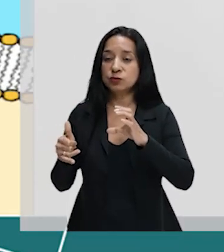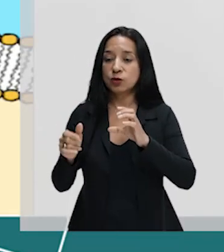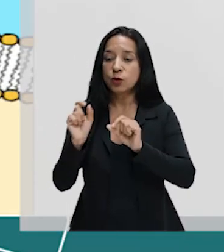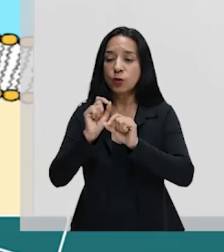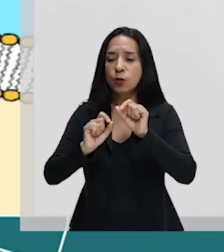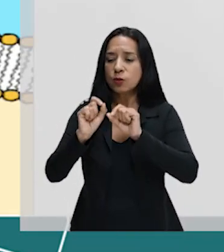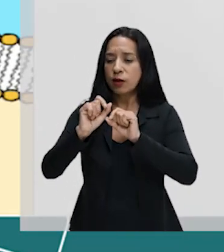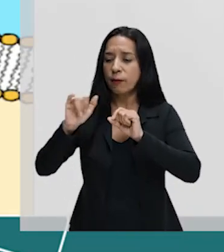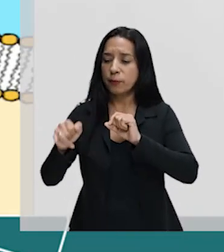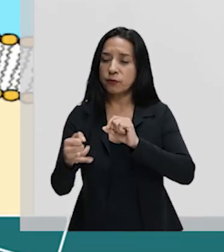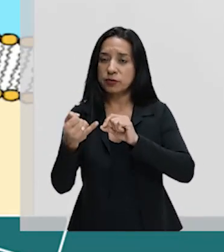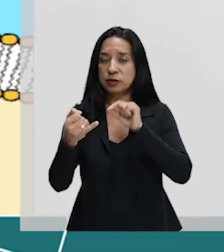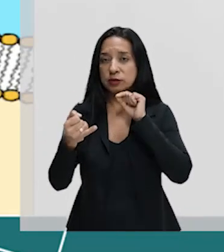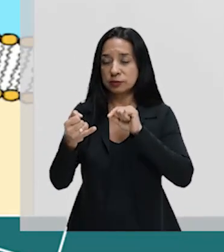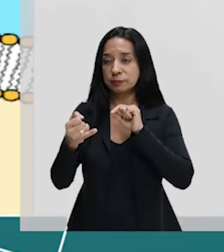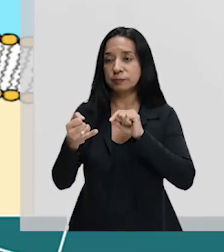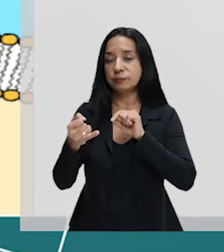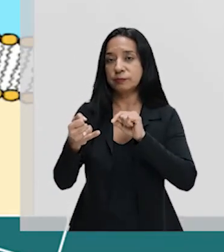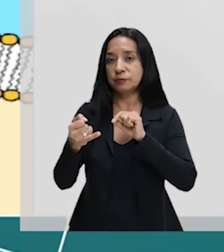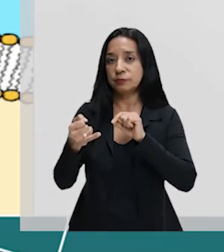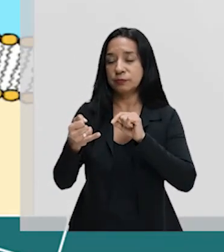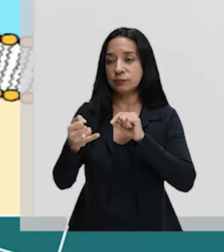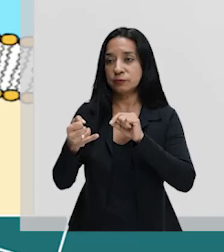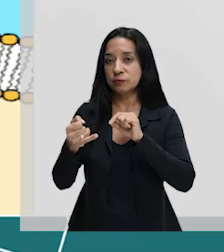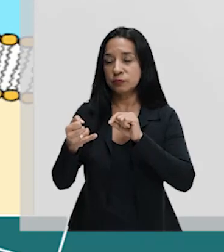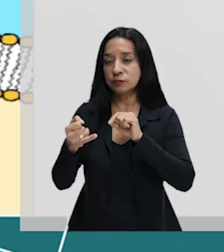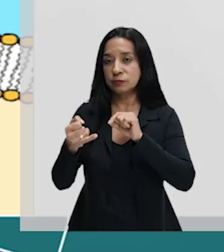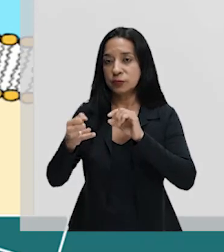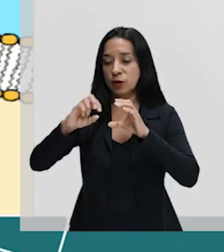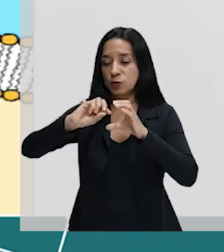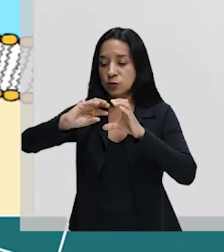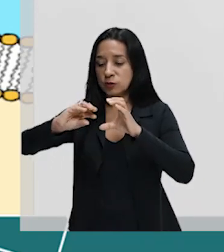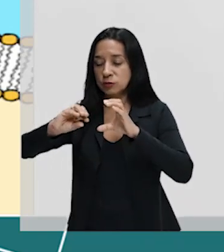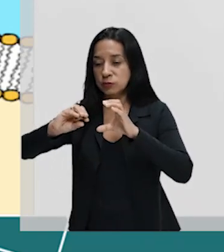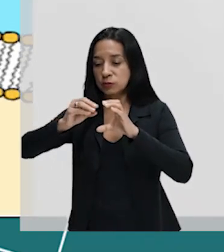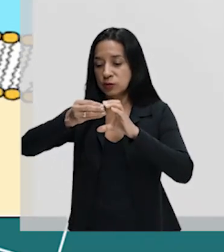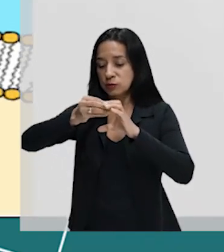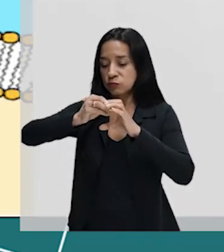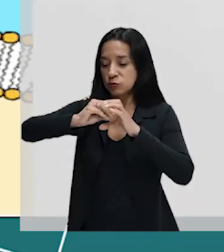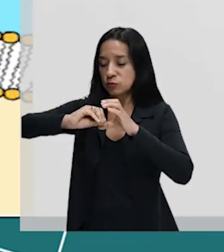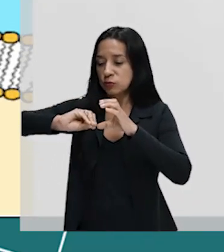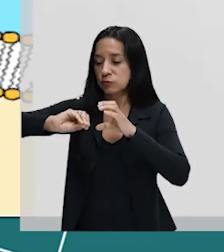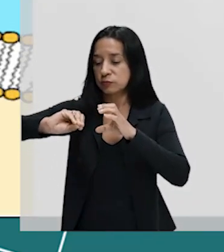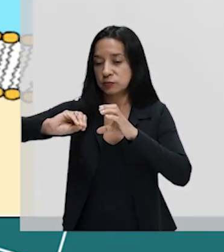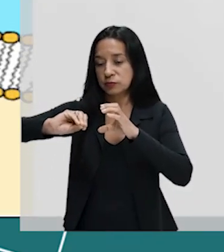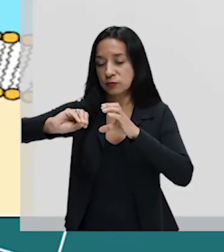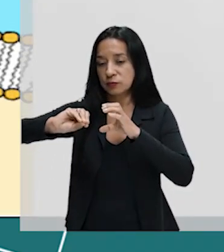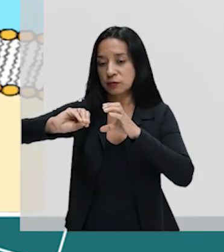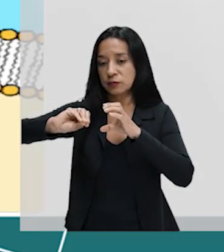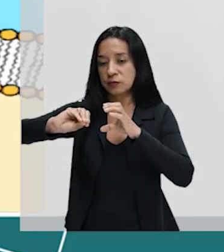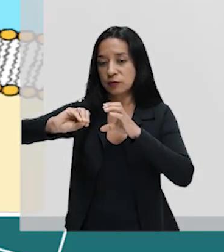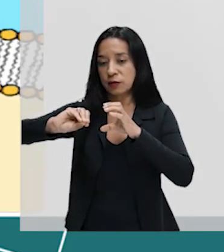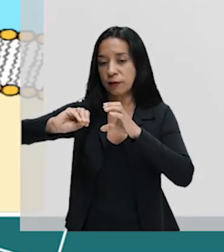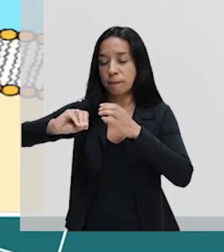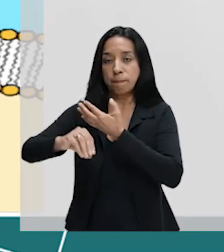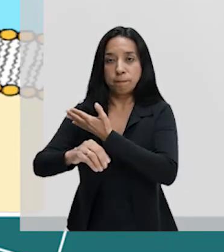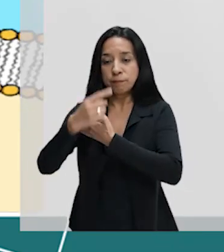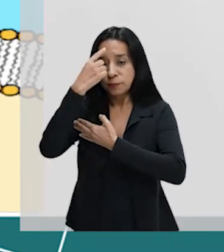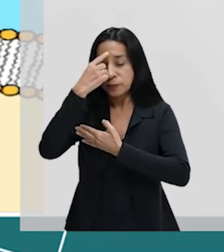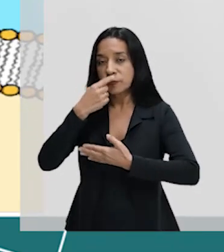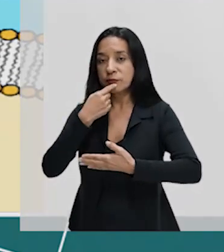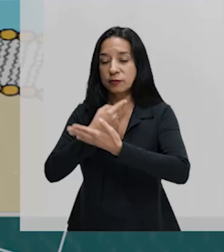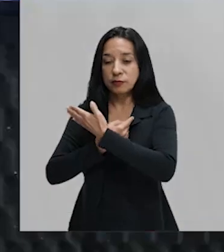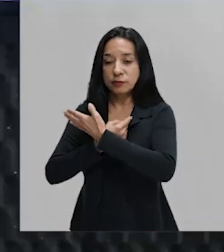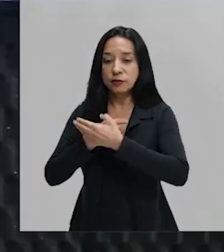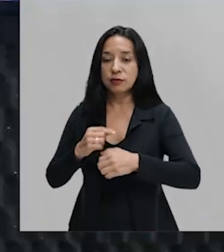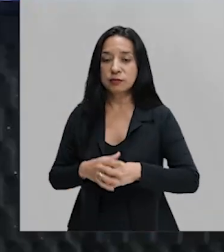ser aproveitada para jogar esses 3 sódios para fora da célula, tá? Então, joguei